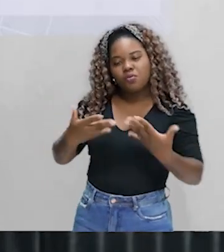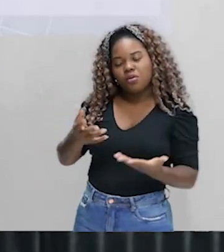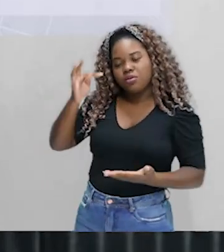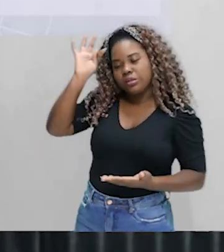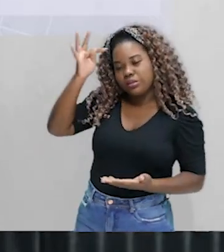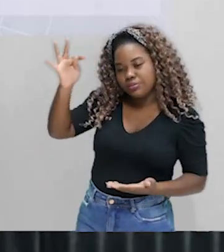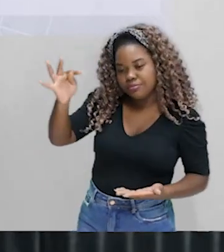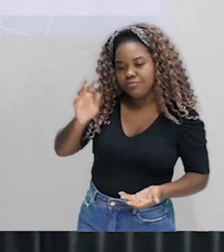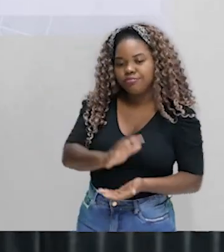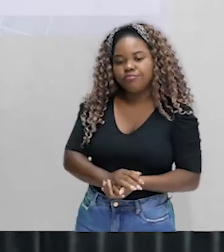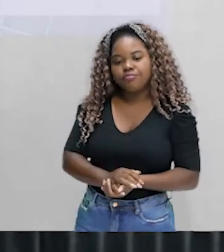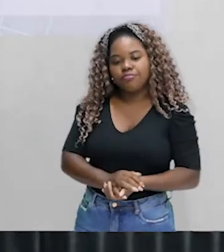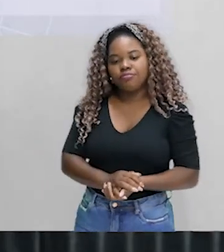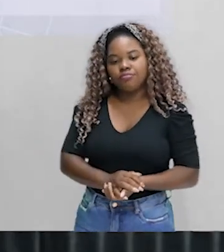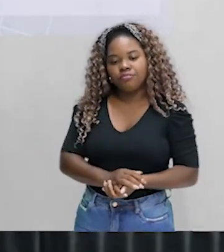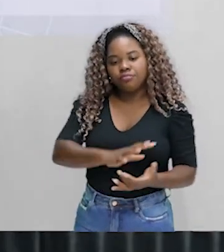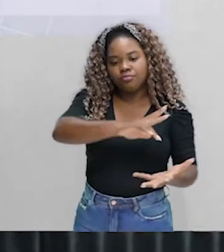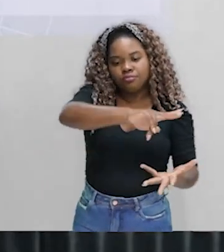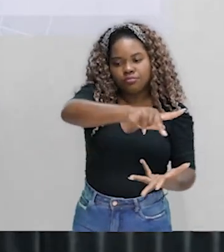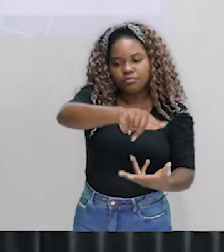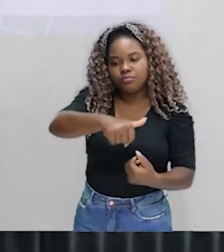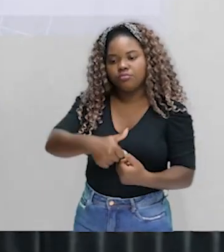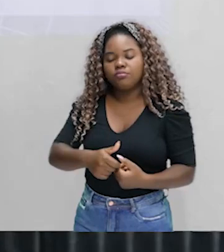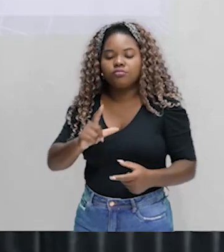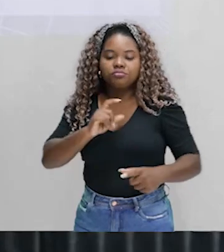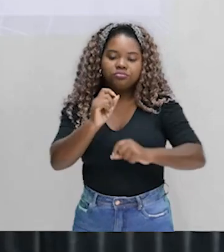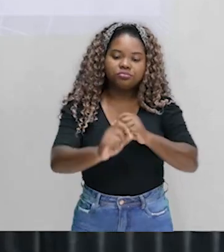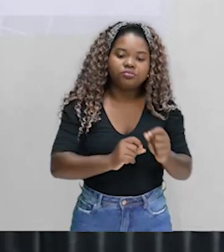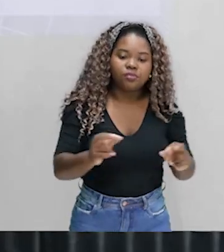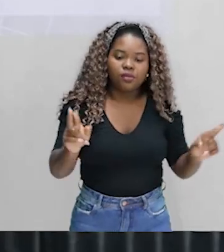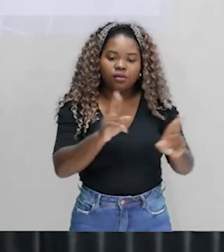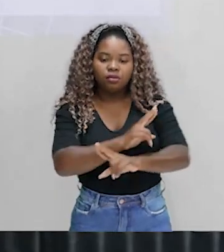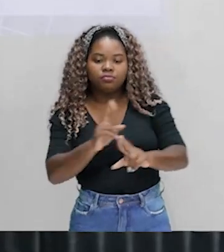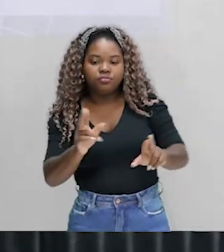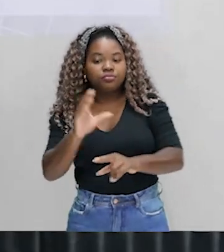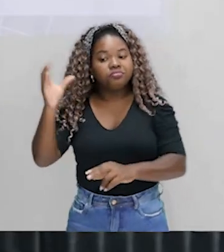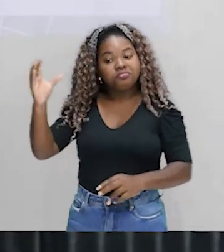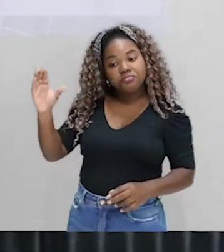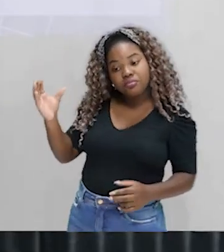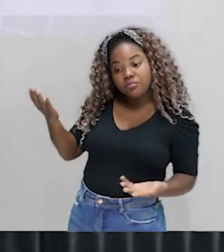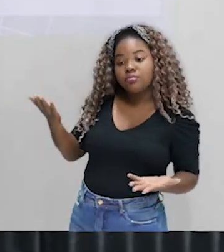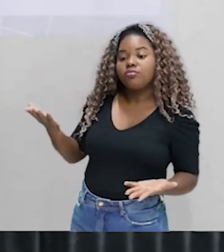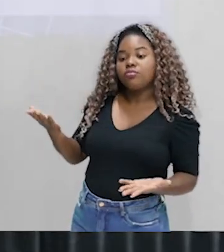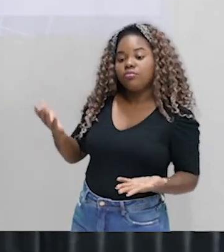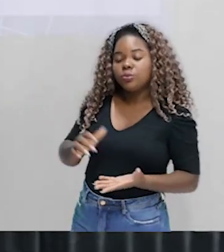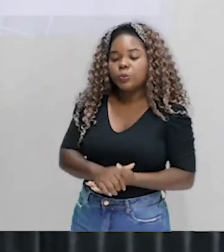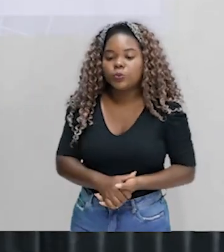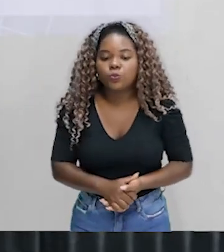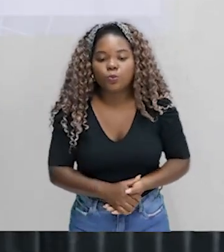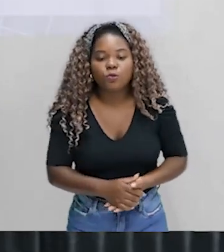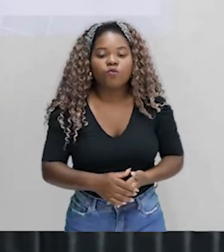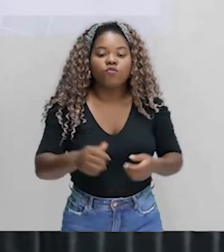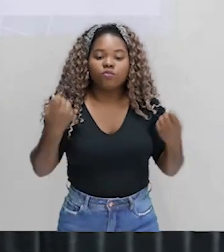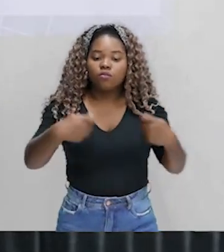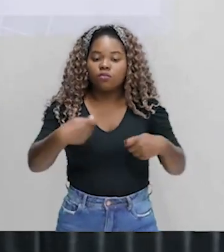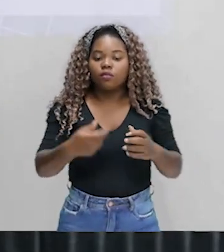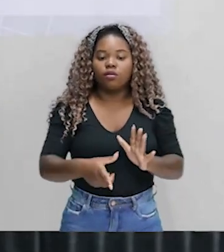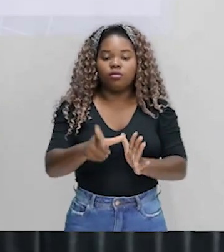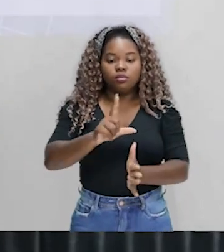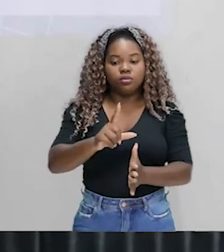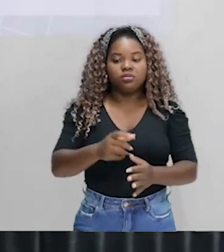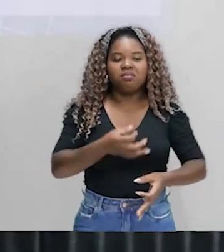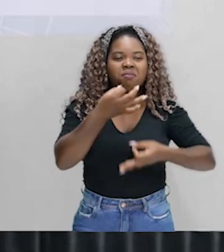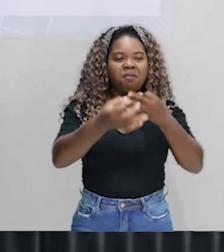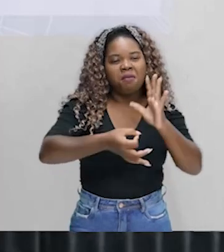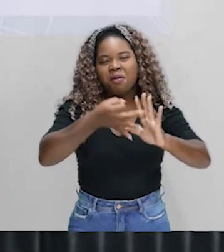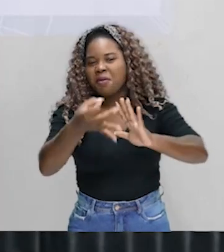mais abordada pela ciência, né, pelos cientistas. Então, a gente precisa, antes que a gente